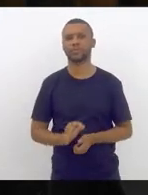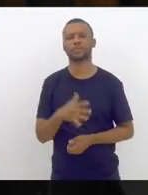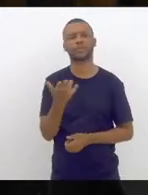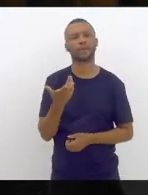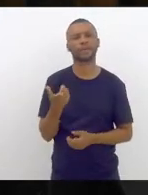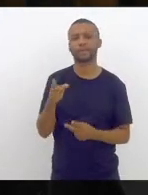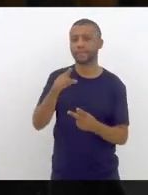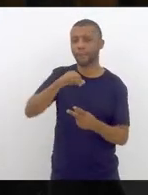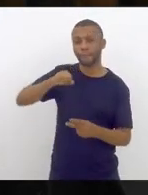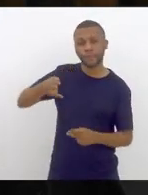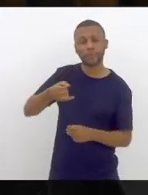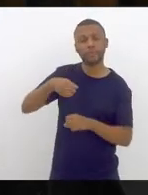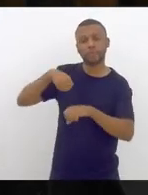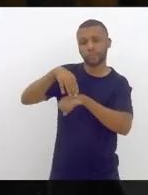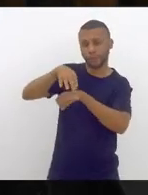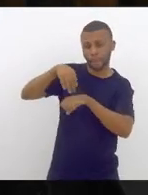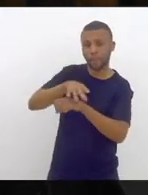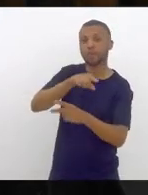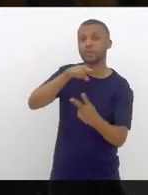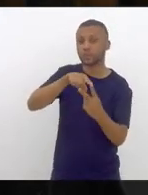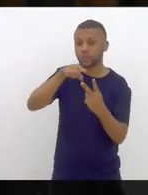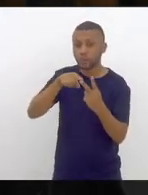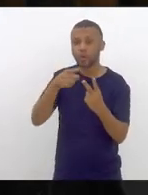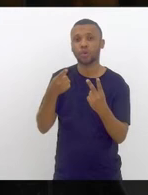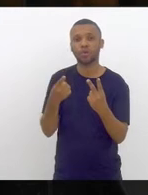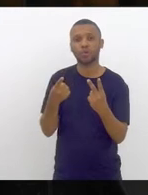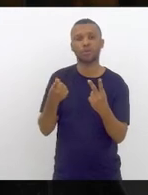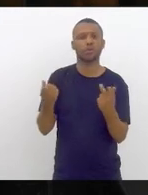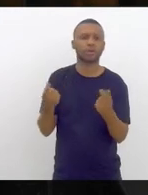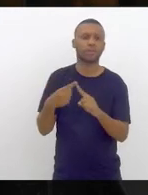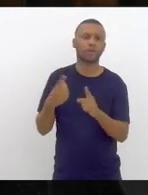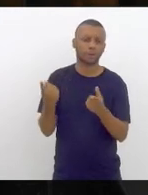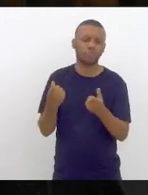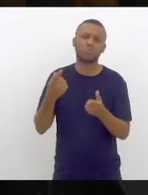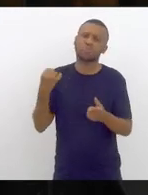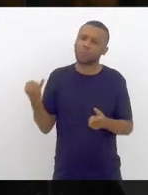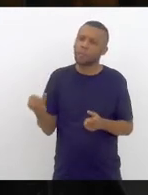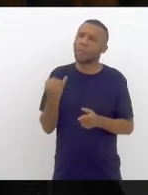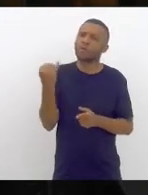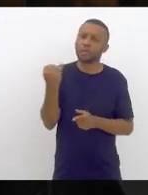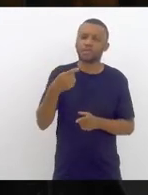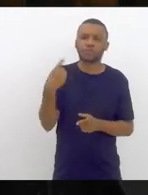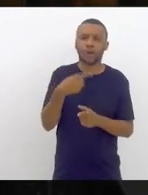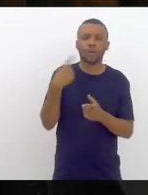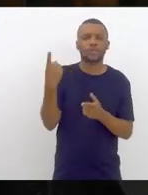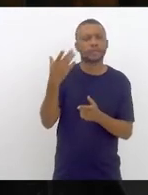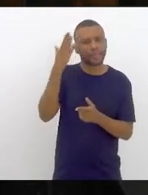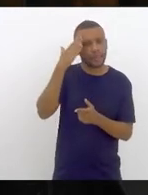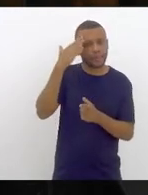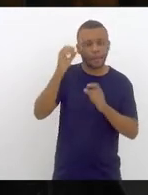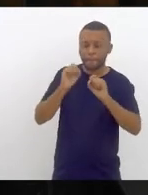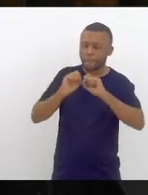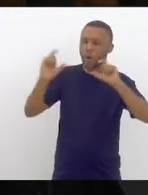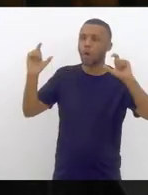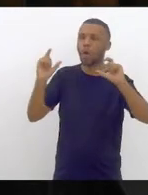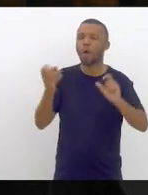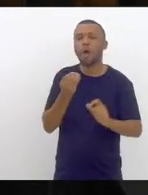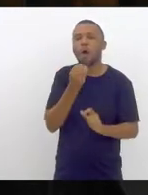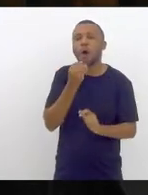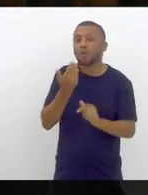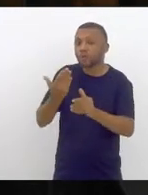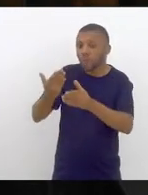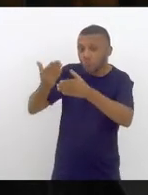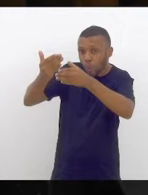esses dois registros porque são muito significativos é claro que o concurso público